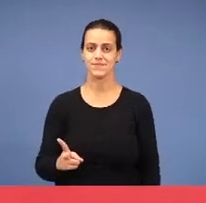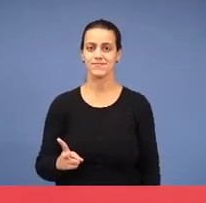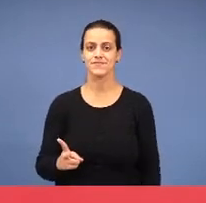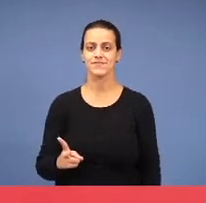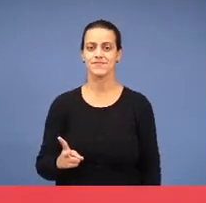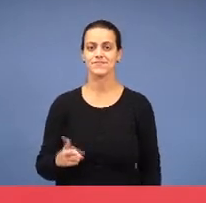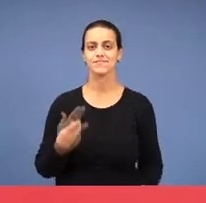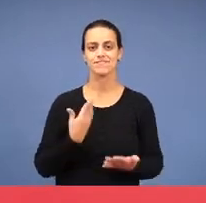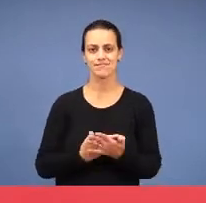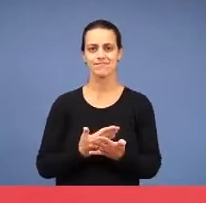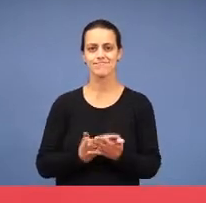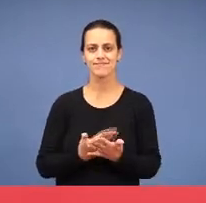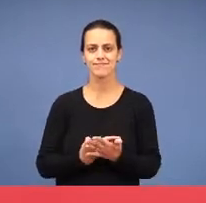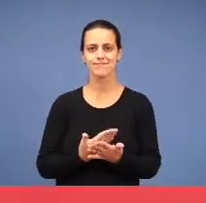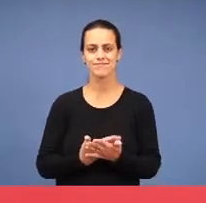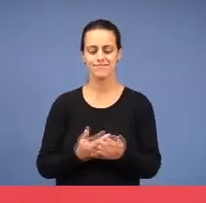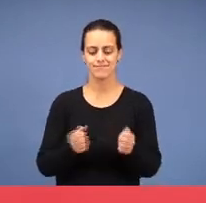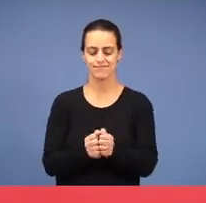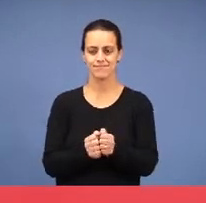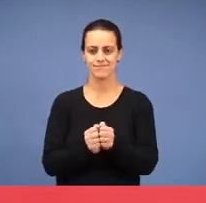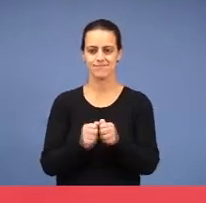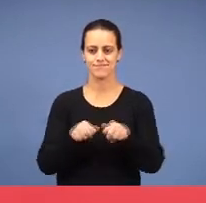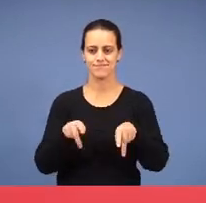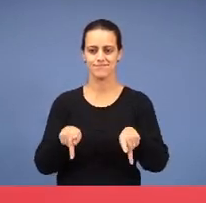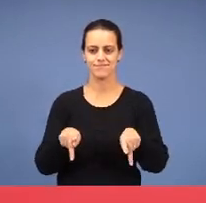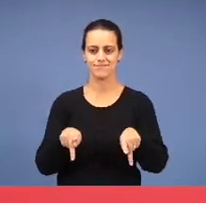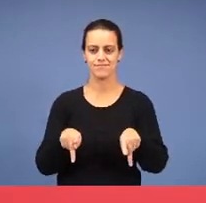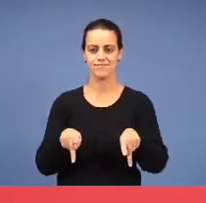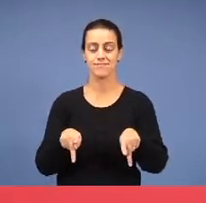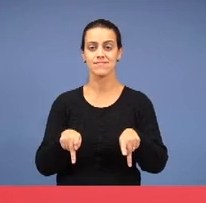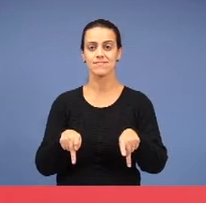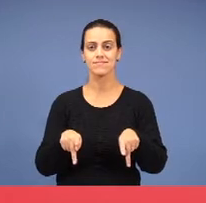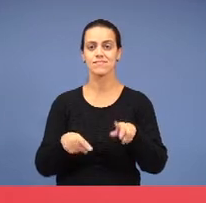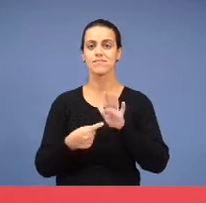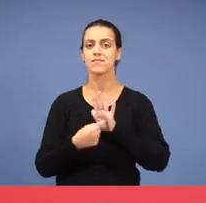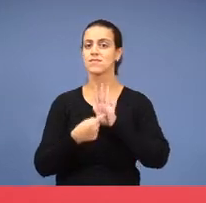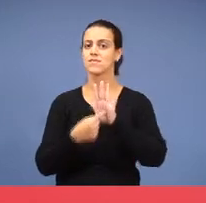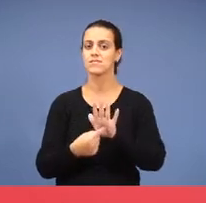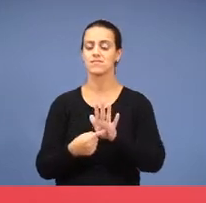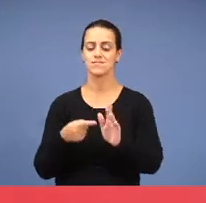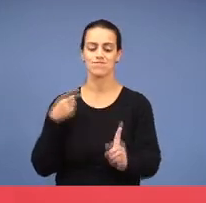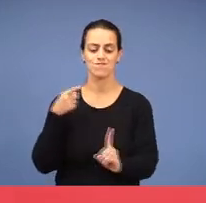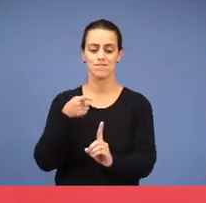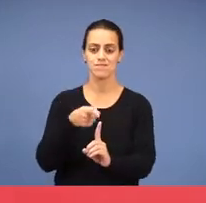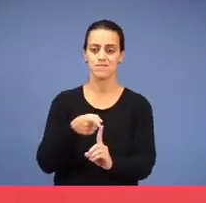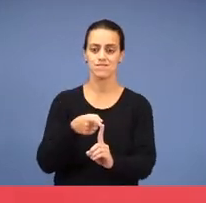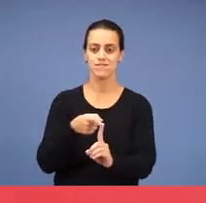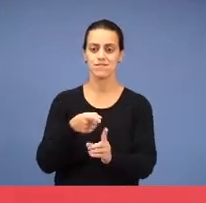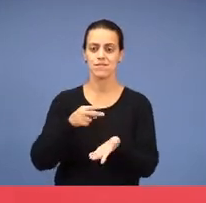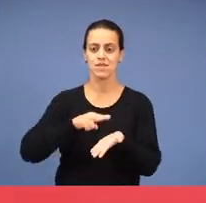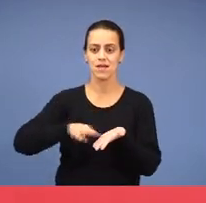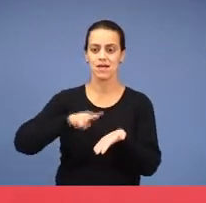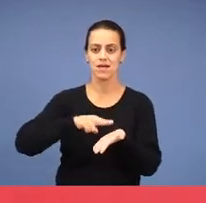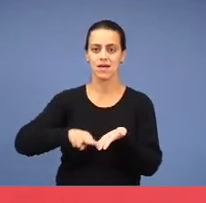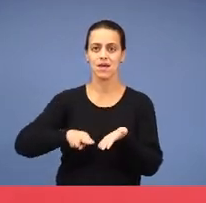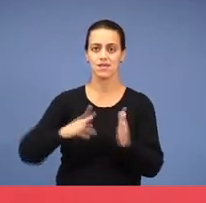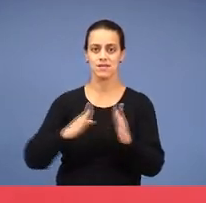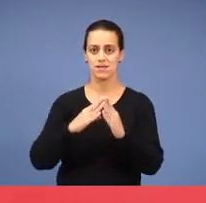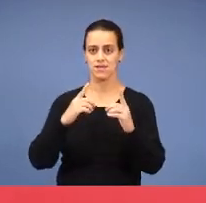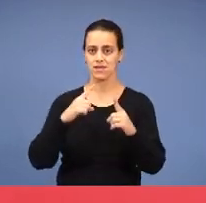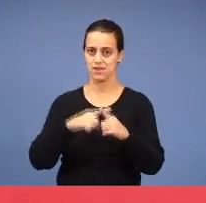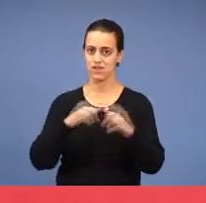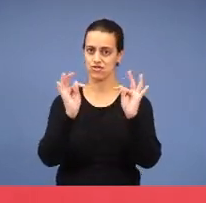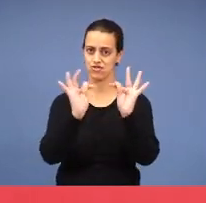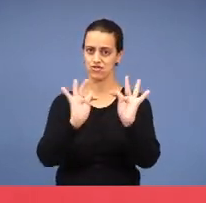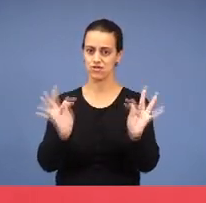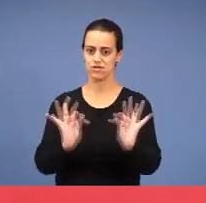do nosso estudo sobre o livro de Apocalipse, focando-nos mais na carta da Tiatira, e